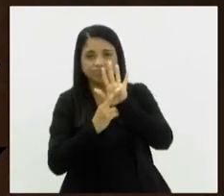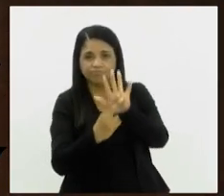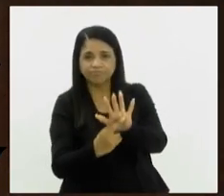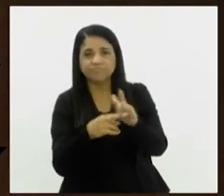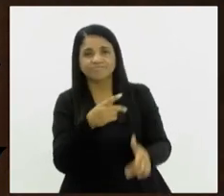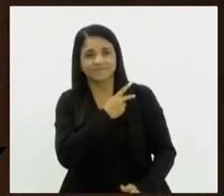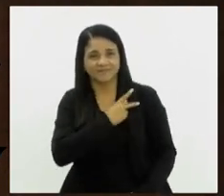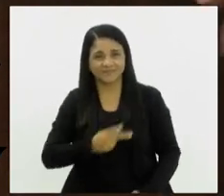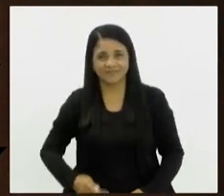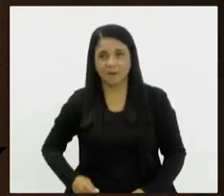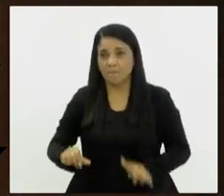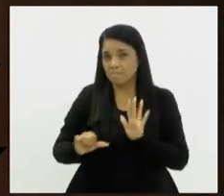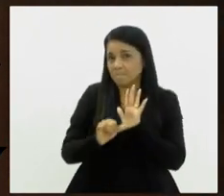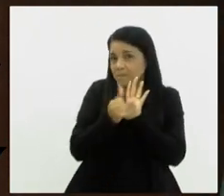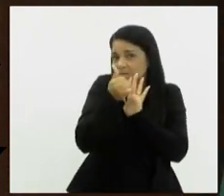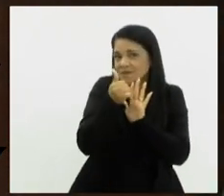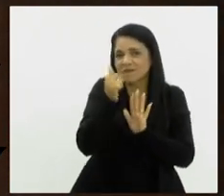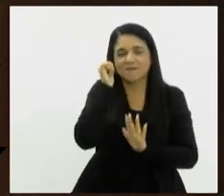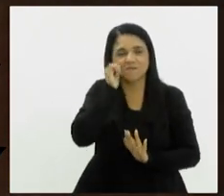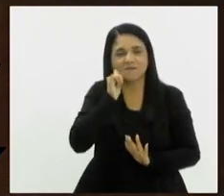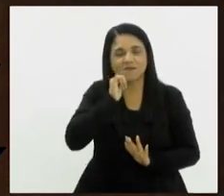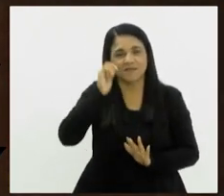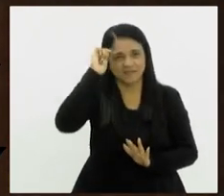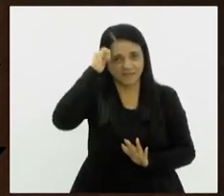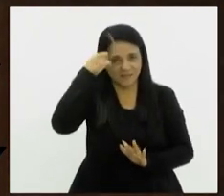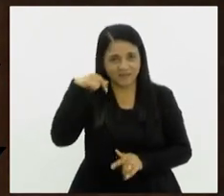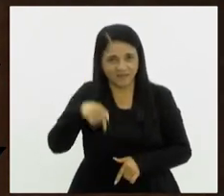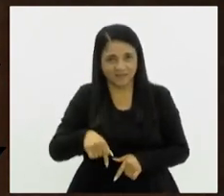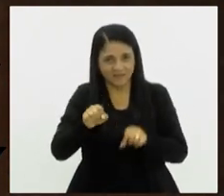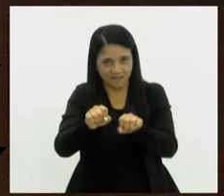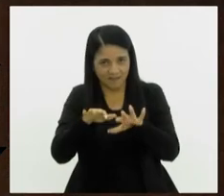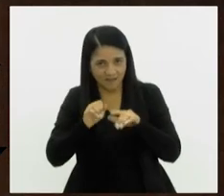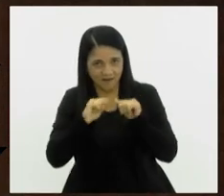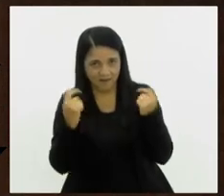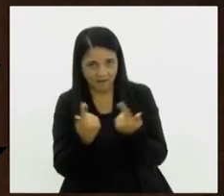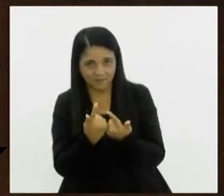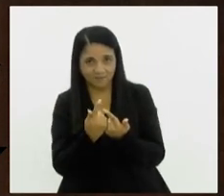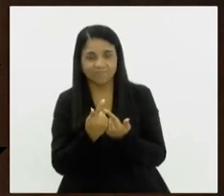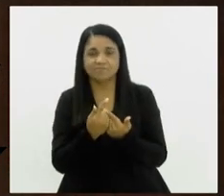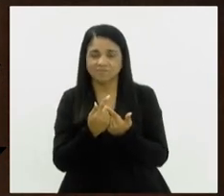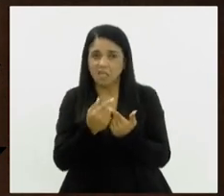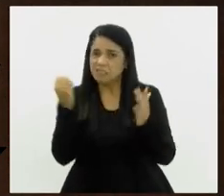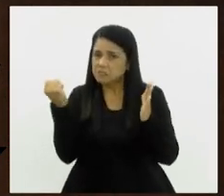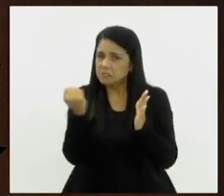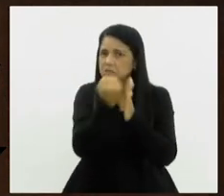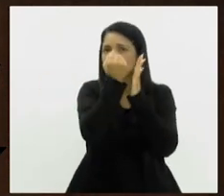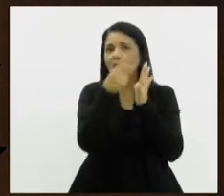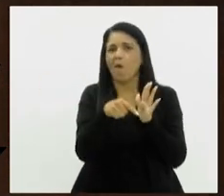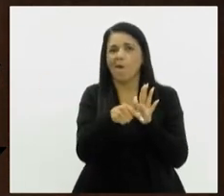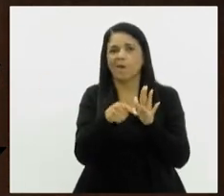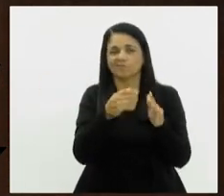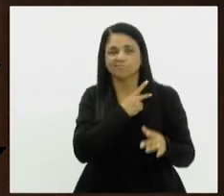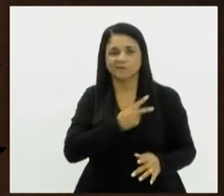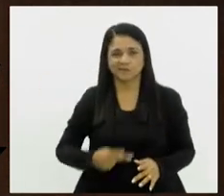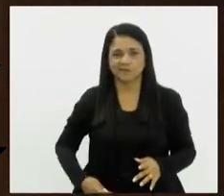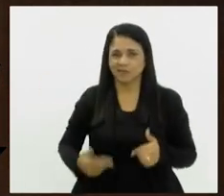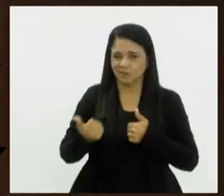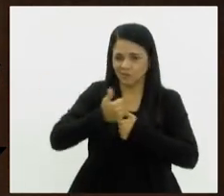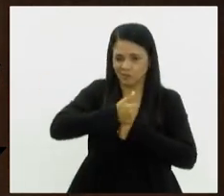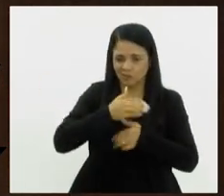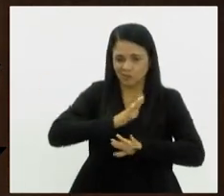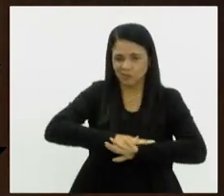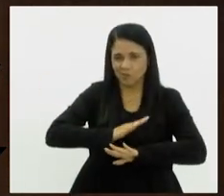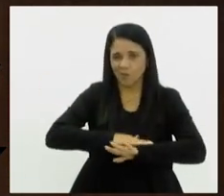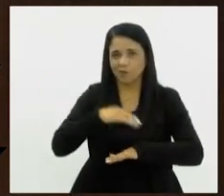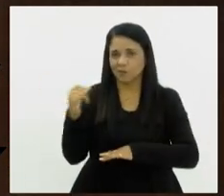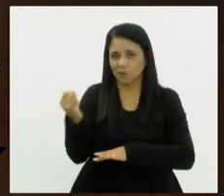das primeiras, pioneiras mulheres negras aqui nessa casa e acho que é muito simbólico tê-la presidindo nesse momento